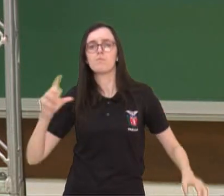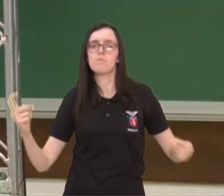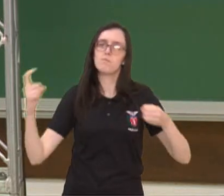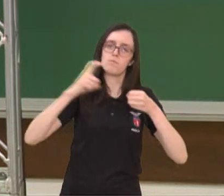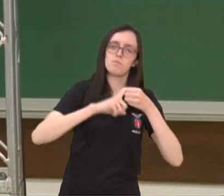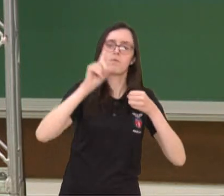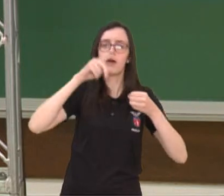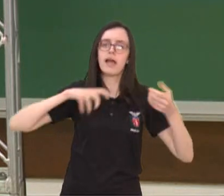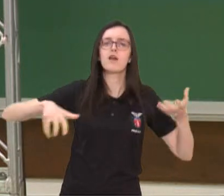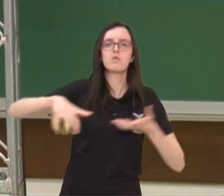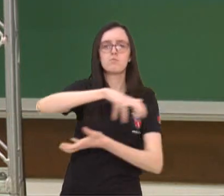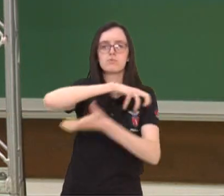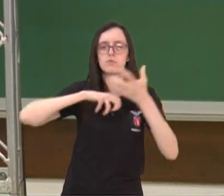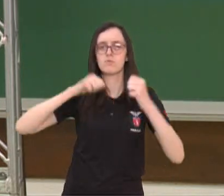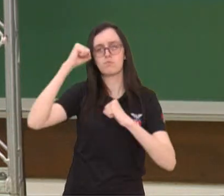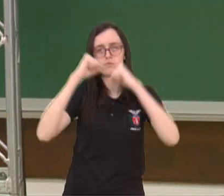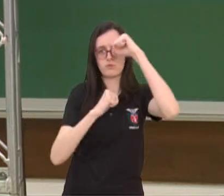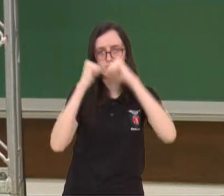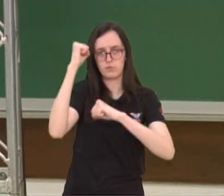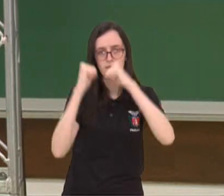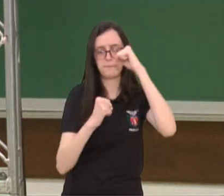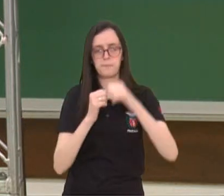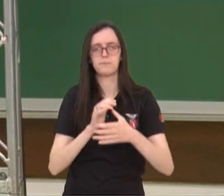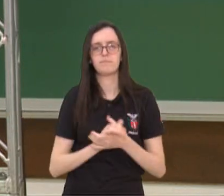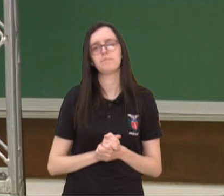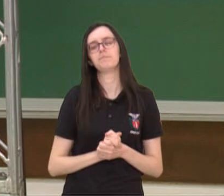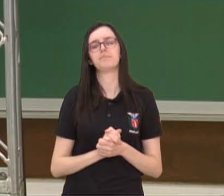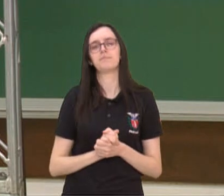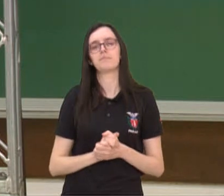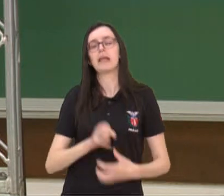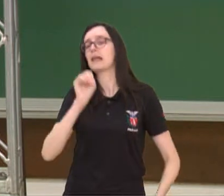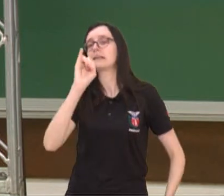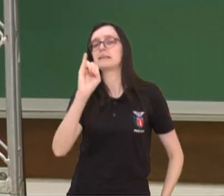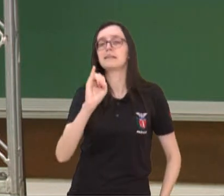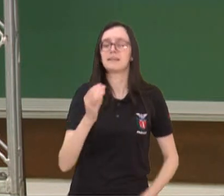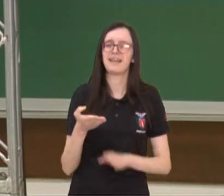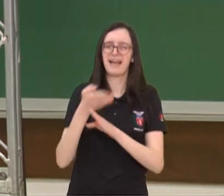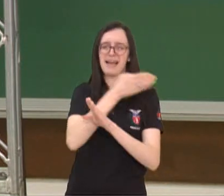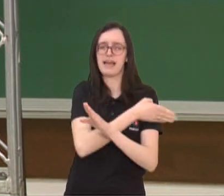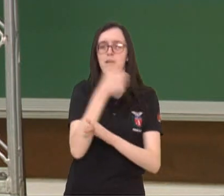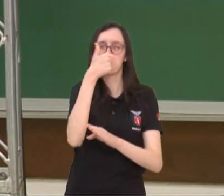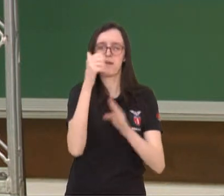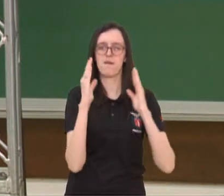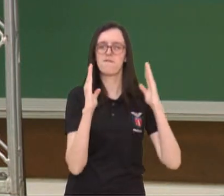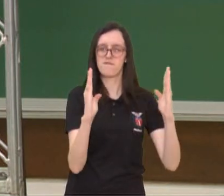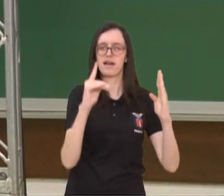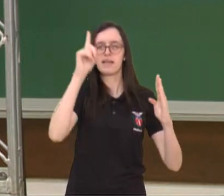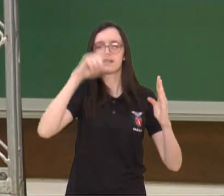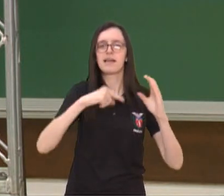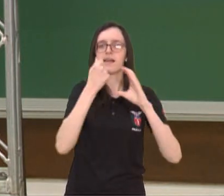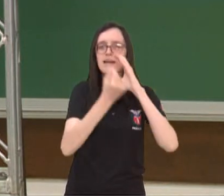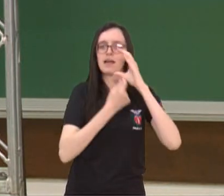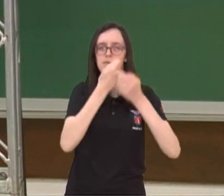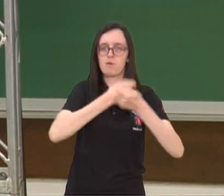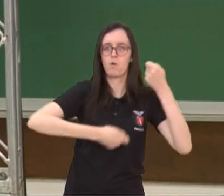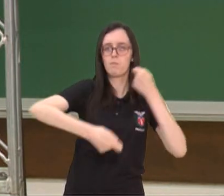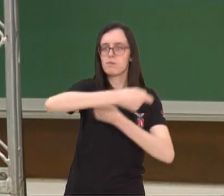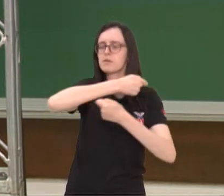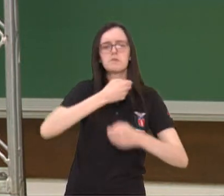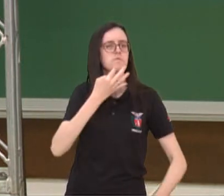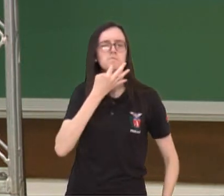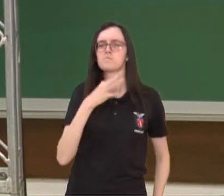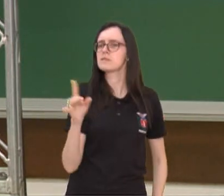da revolução industrial. Então, se no primeiro momento, capitalismo comercial, não se conhecia